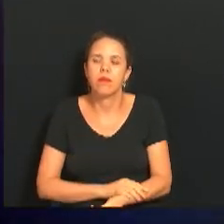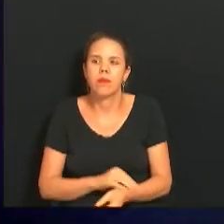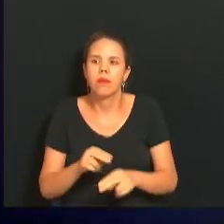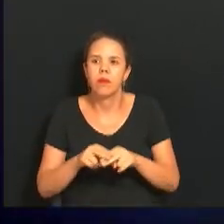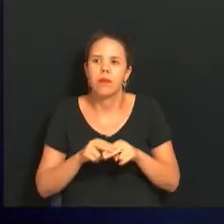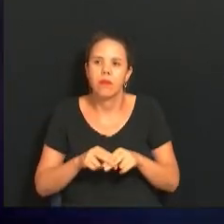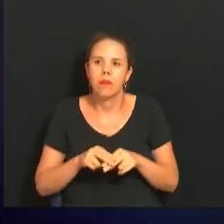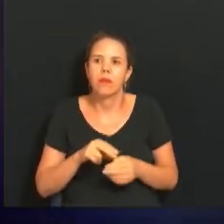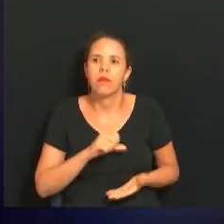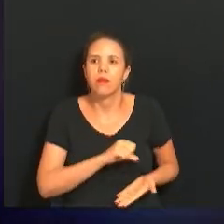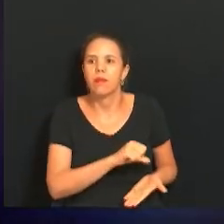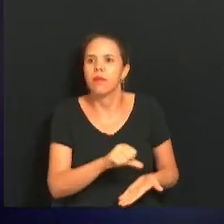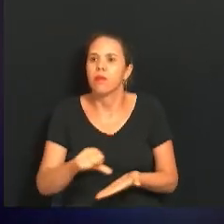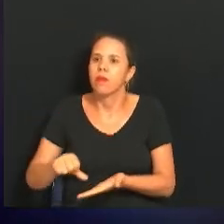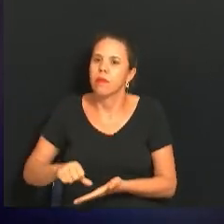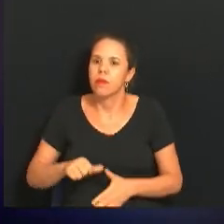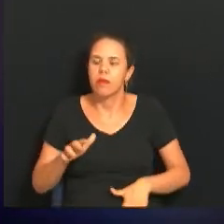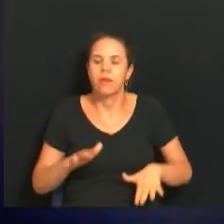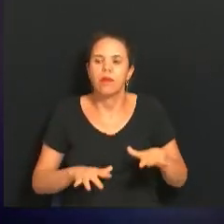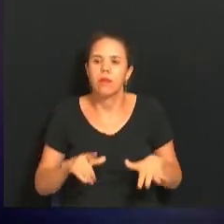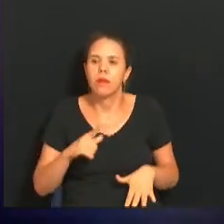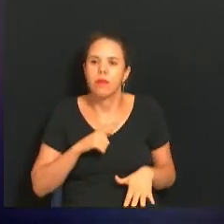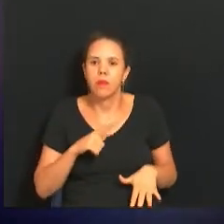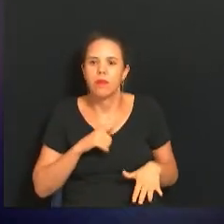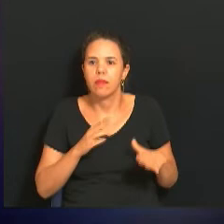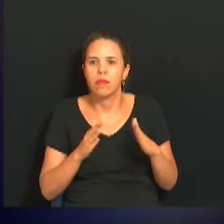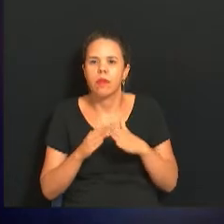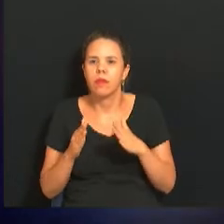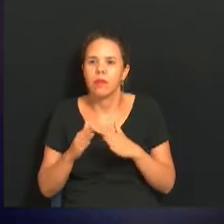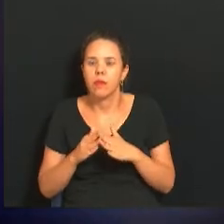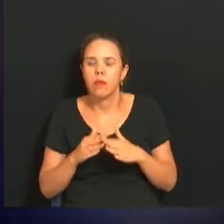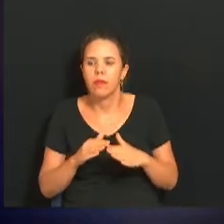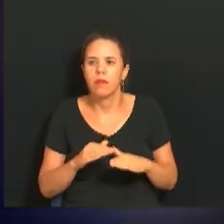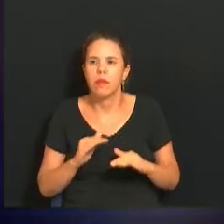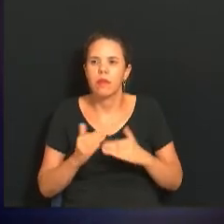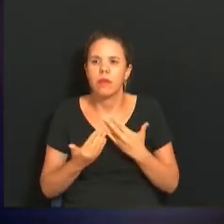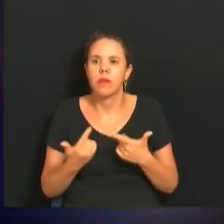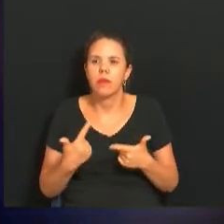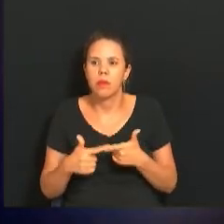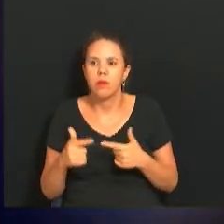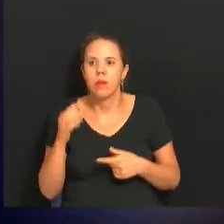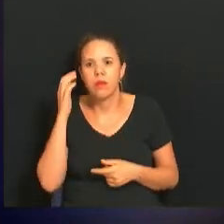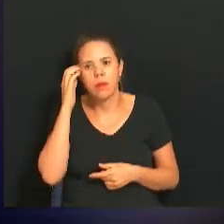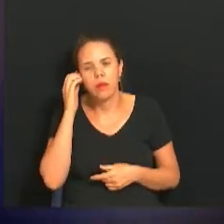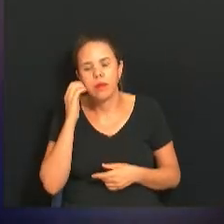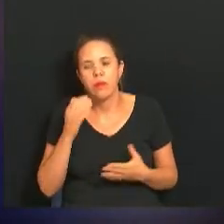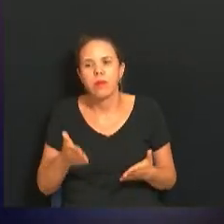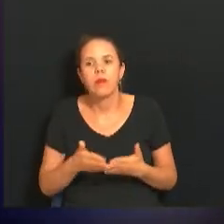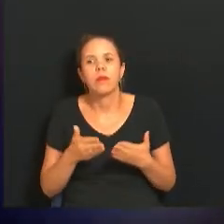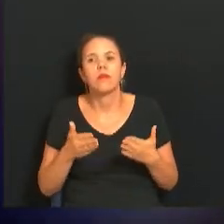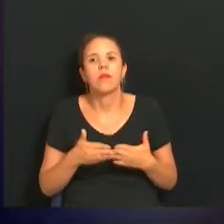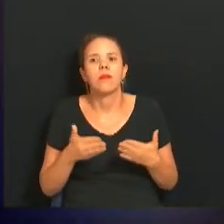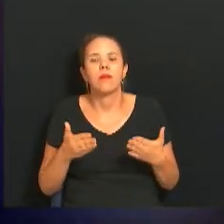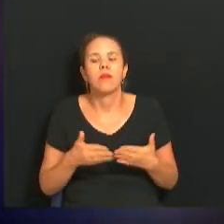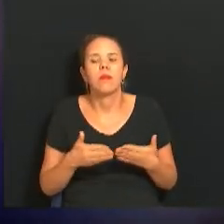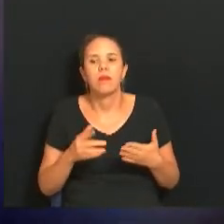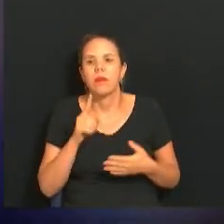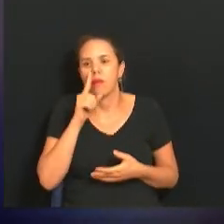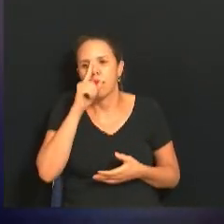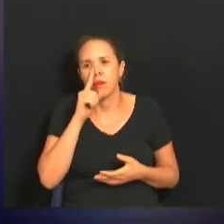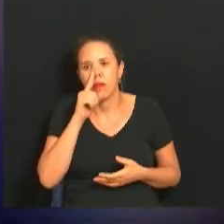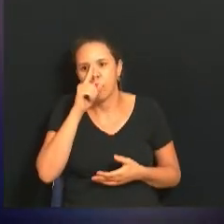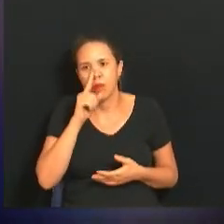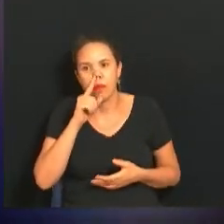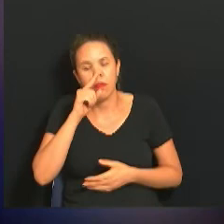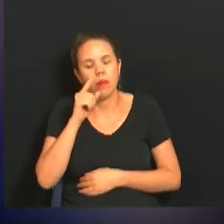nas áreas que tem ali moradias, comunidades em situação vulnerável, né, em situação de risco.